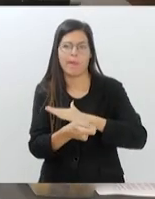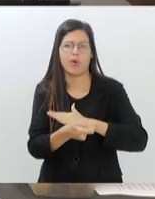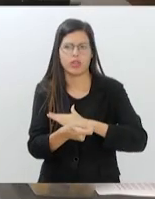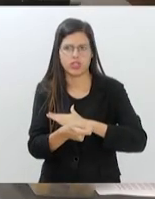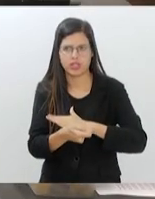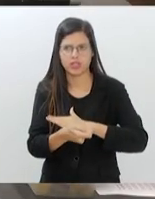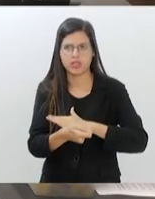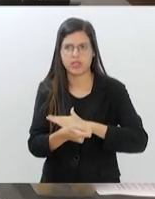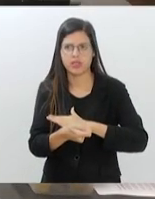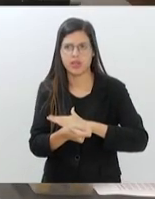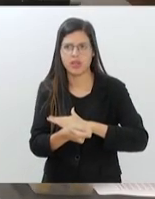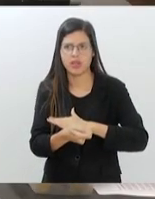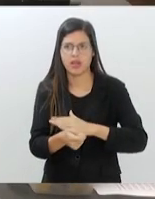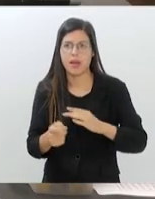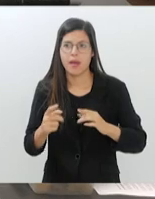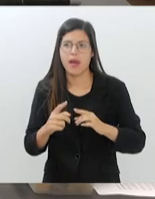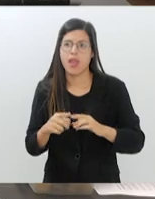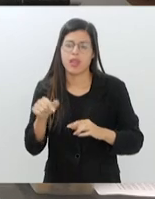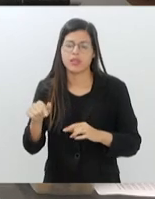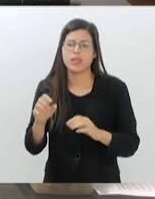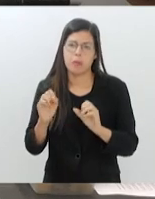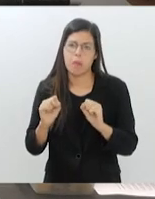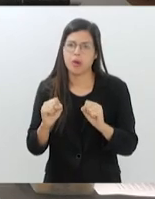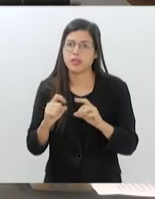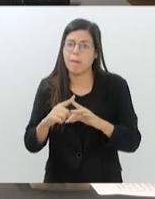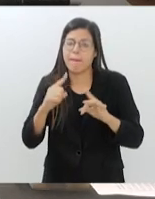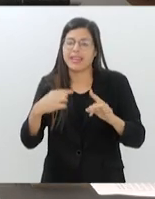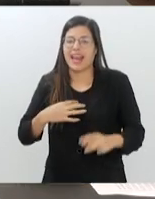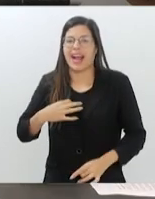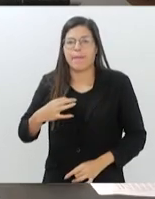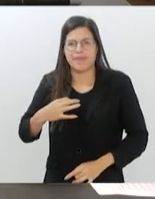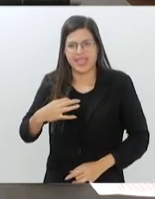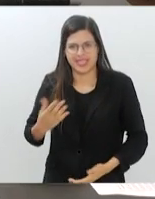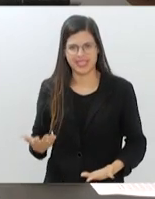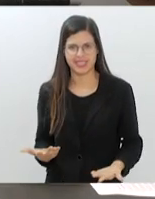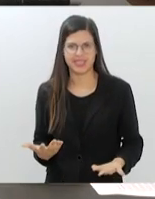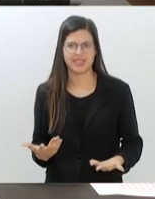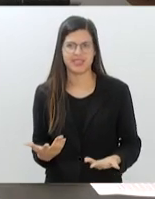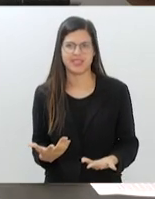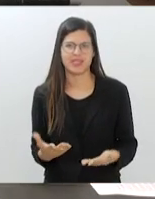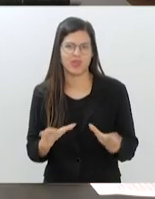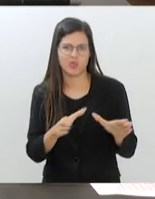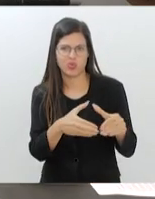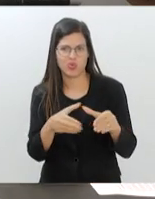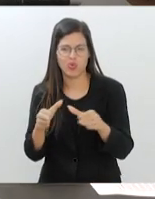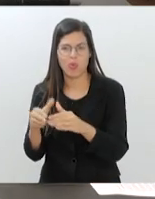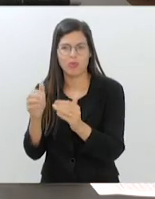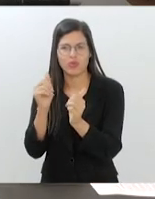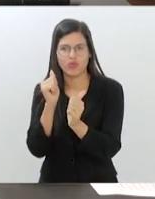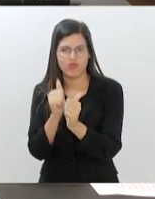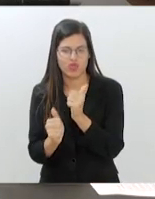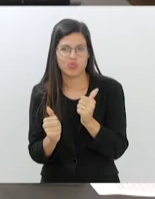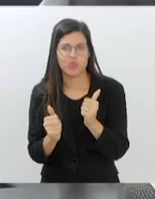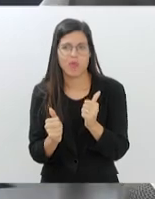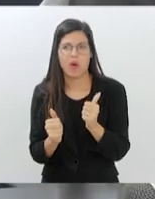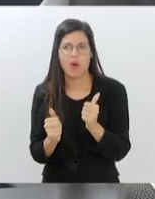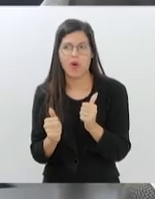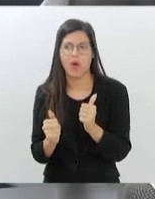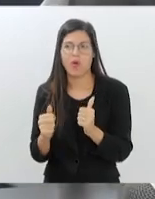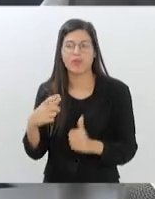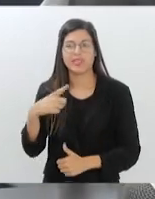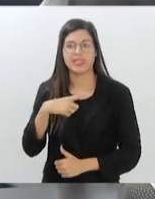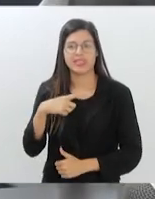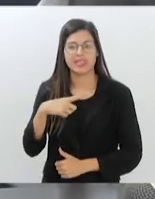prir agora na camisa dos clubes Sim sim e aí o fato é justamente esse contrassenso né são